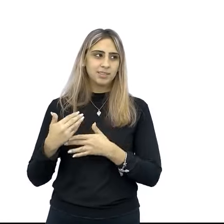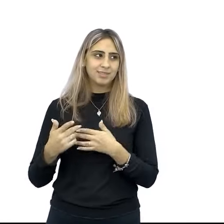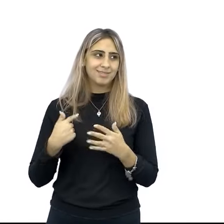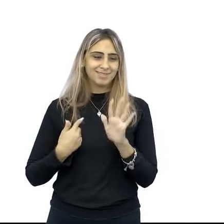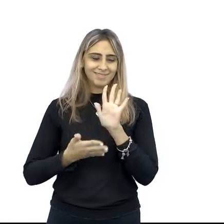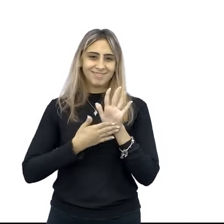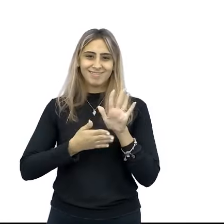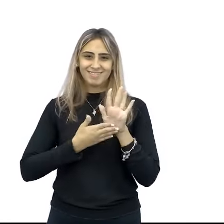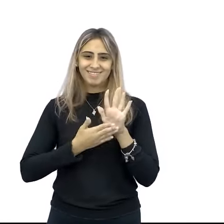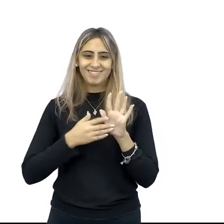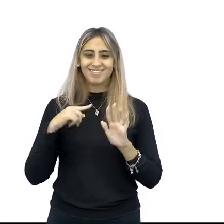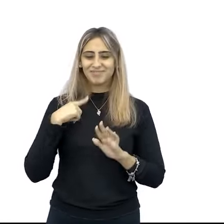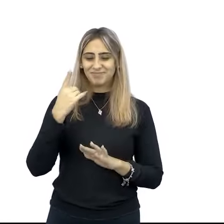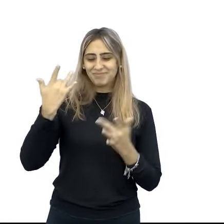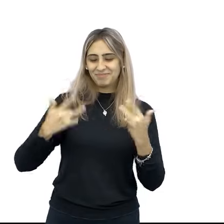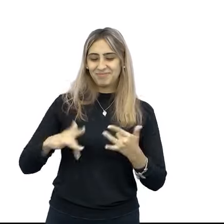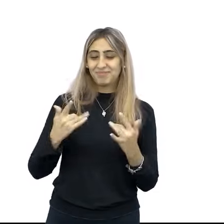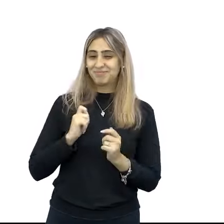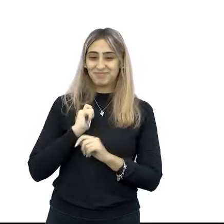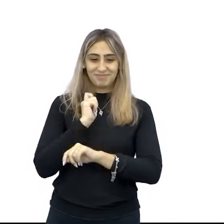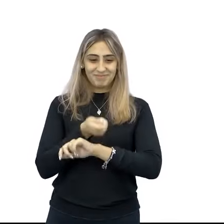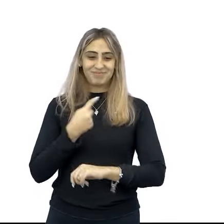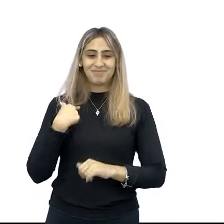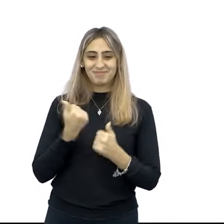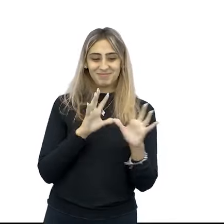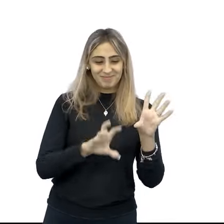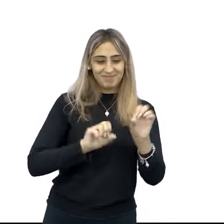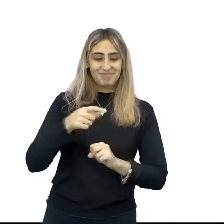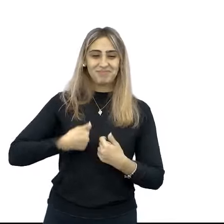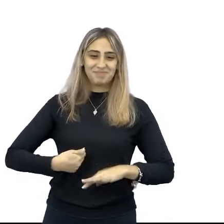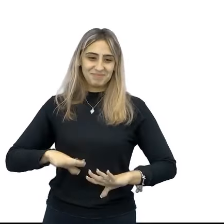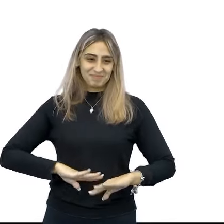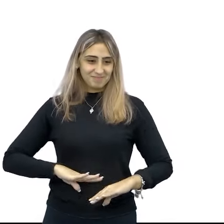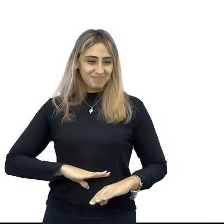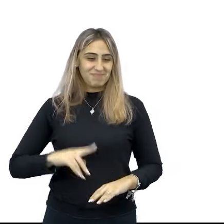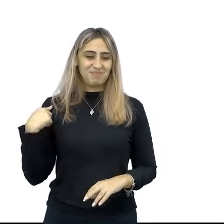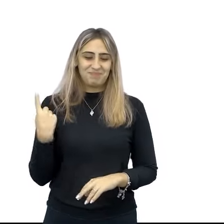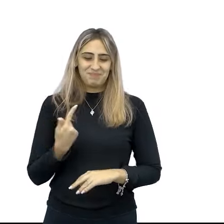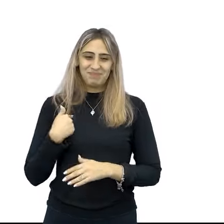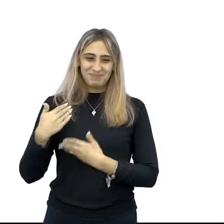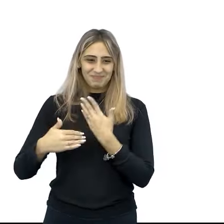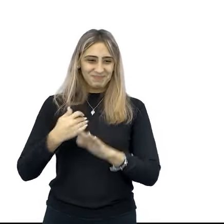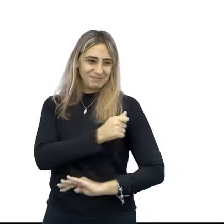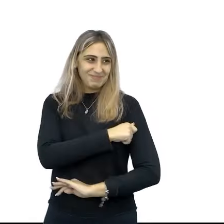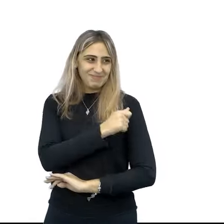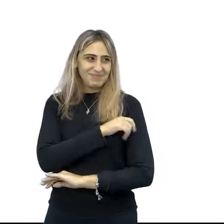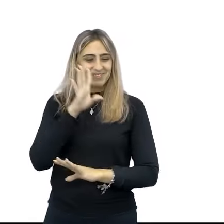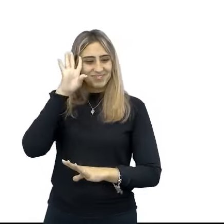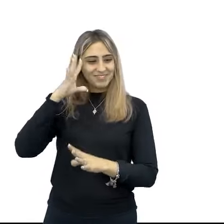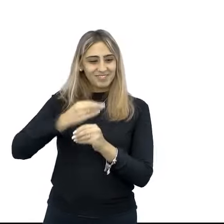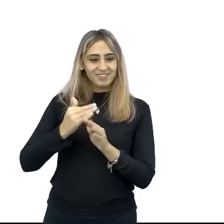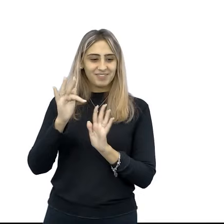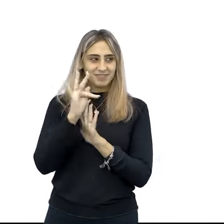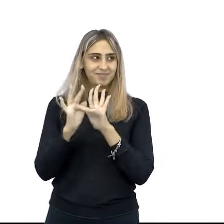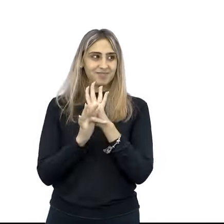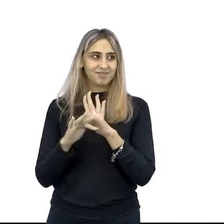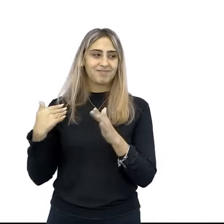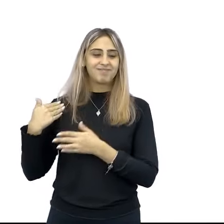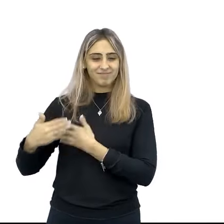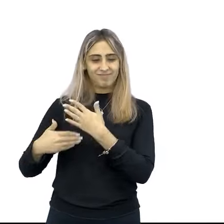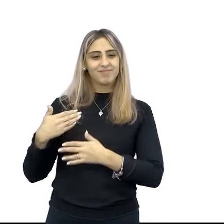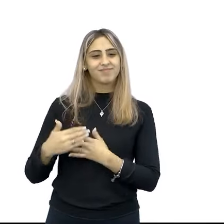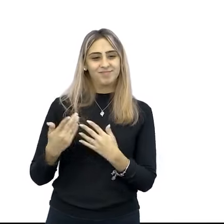o caçador, o lobo que estava faminto. Então, os estudantes terão que compreender o texto lançando mão de